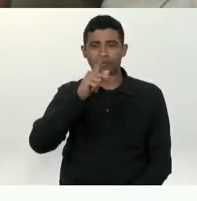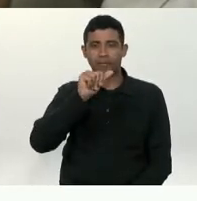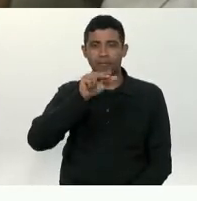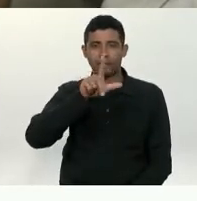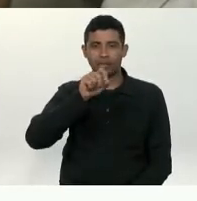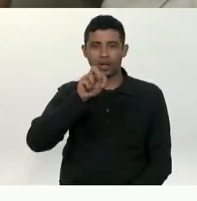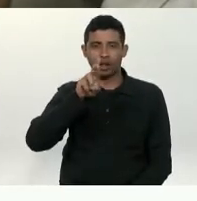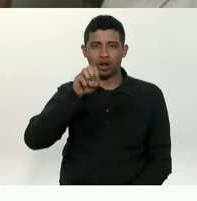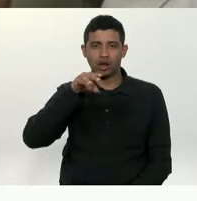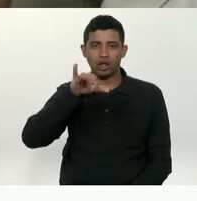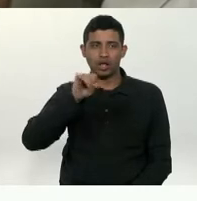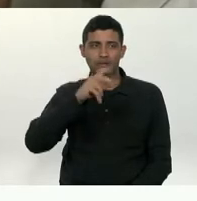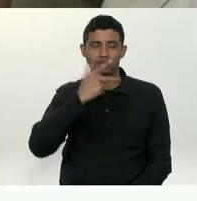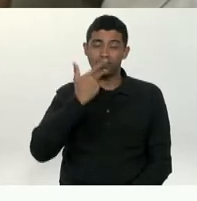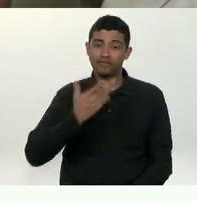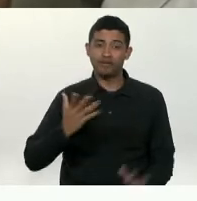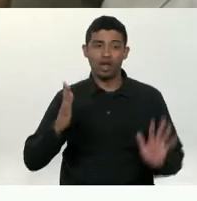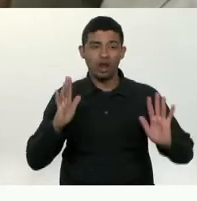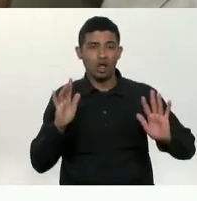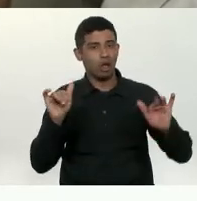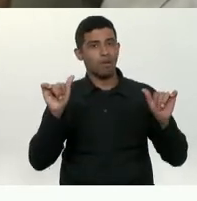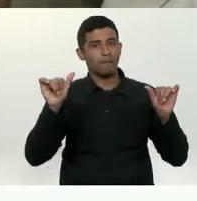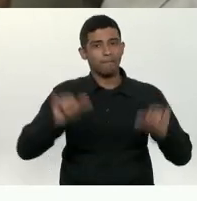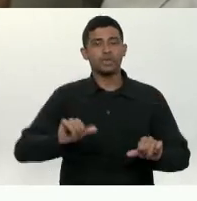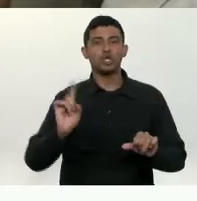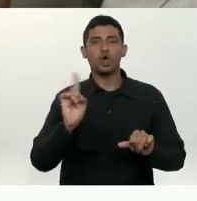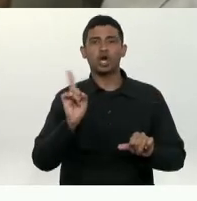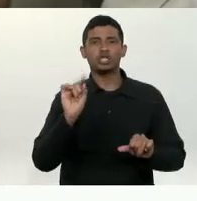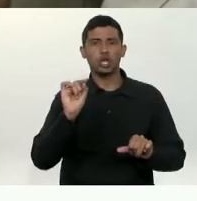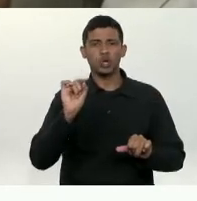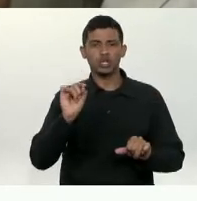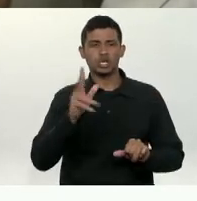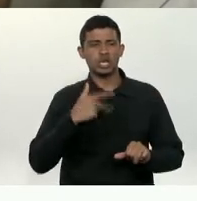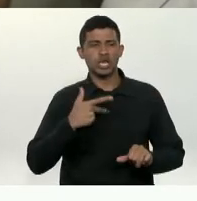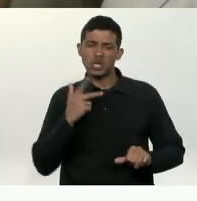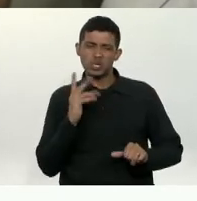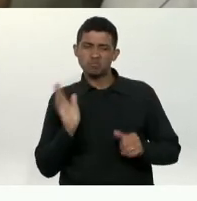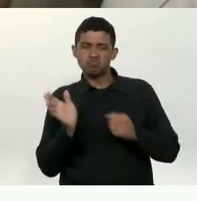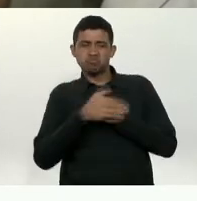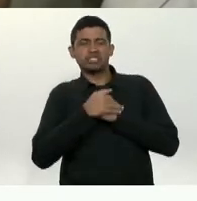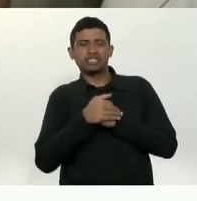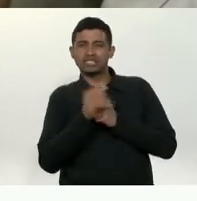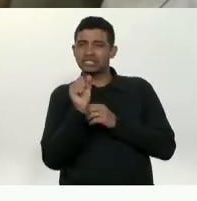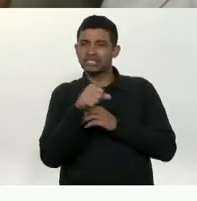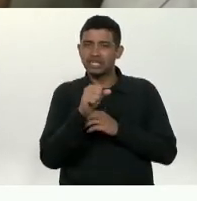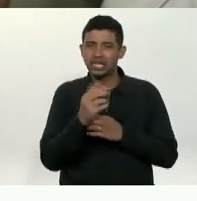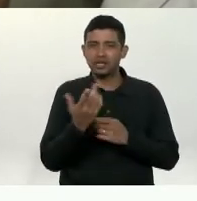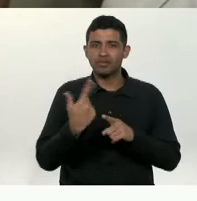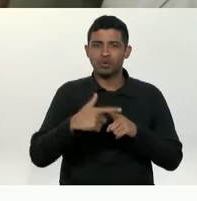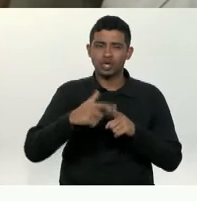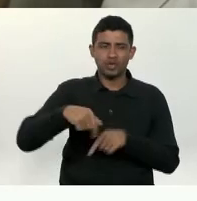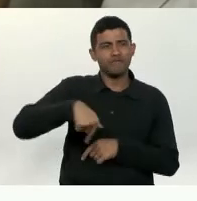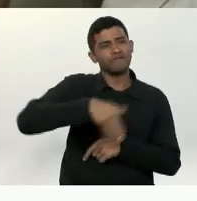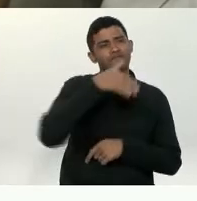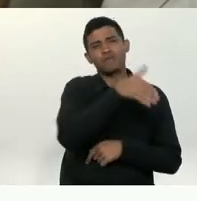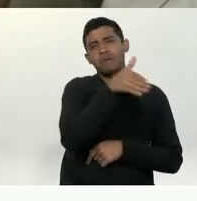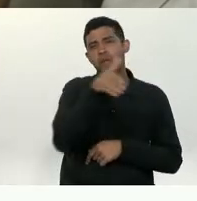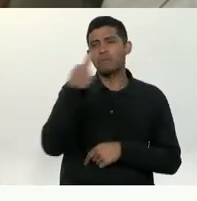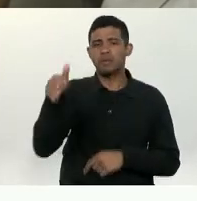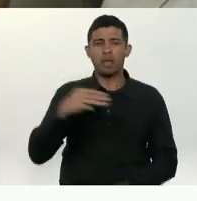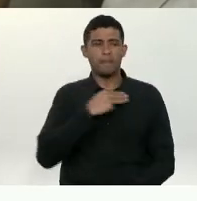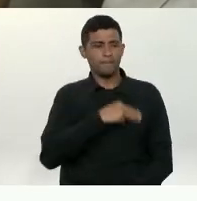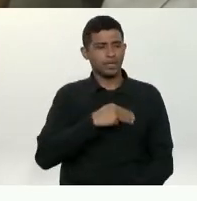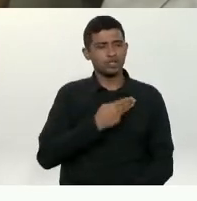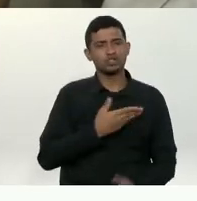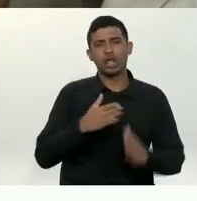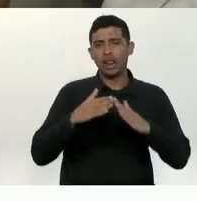sobre o Compert, falou: não, o pior não é aquele travestido de sim, né? Porque nós vamos aos ministérios, pedimos as obras, os